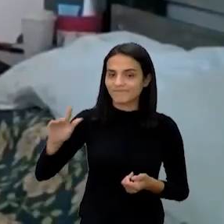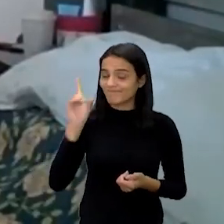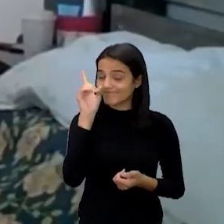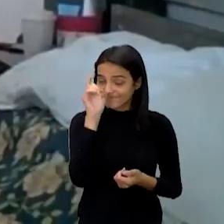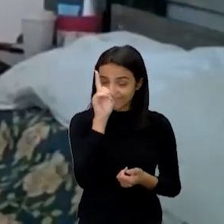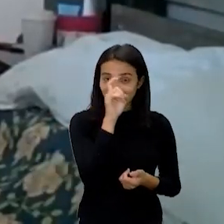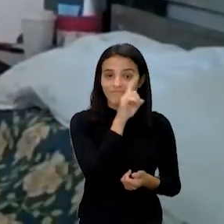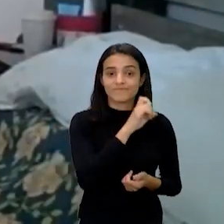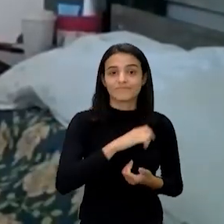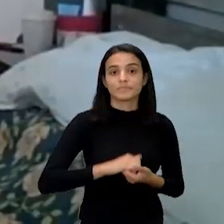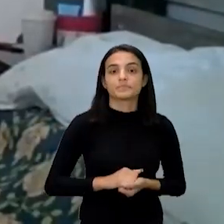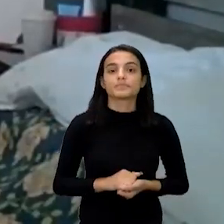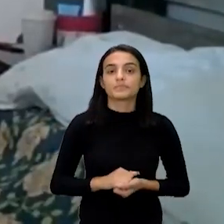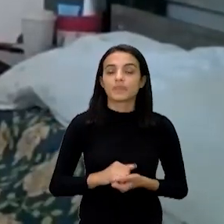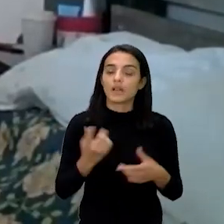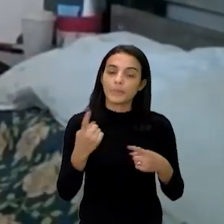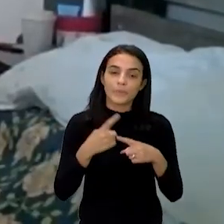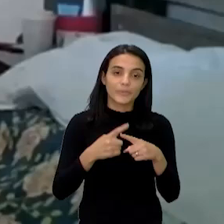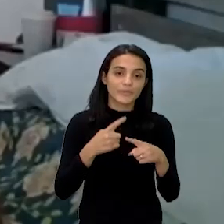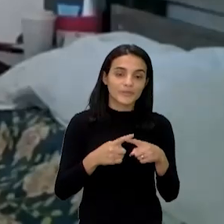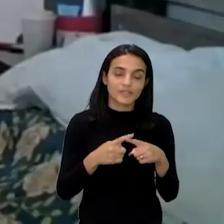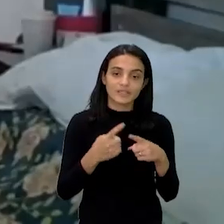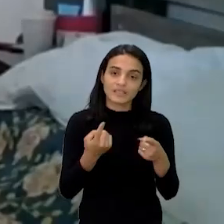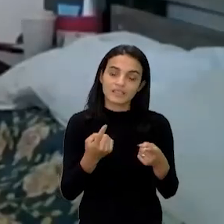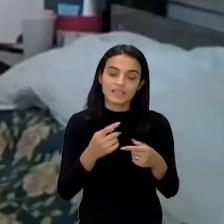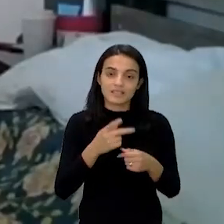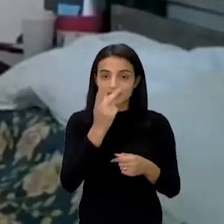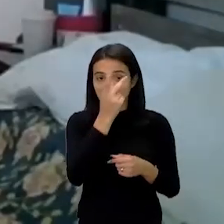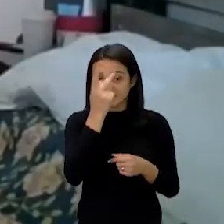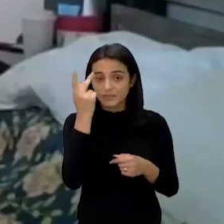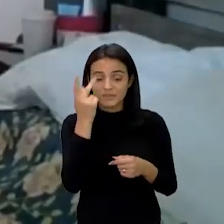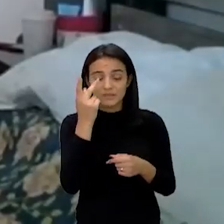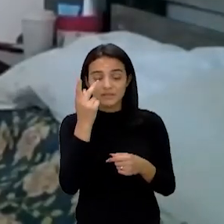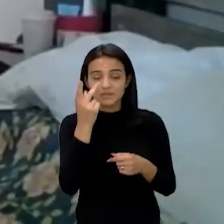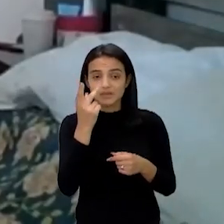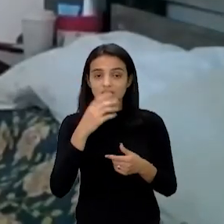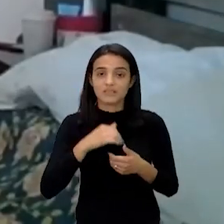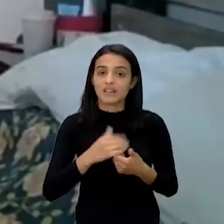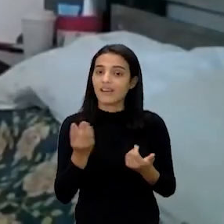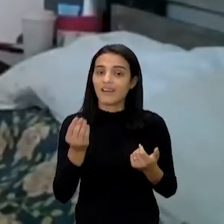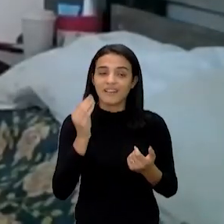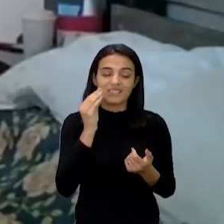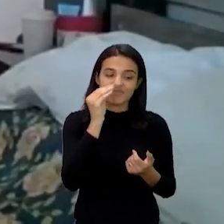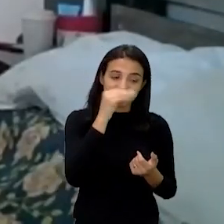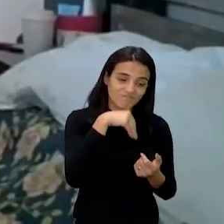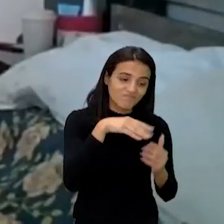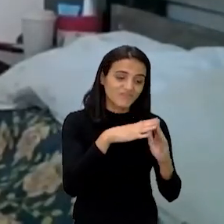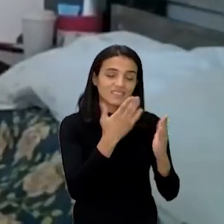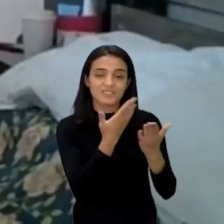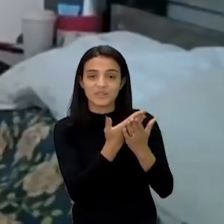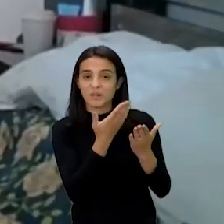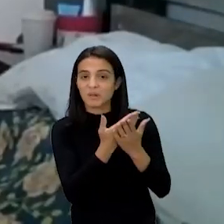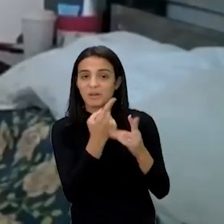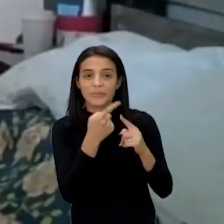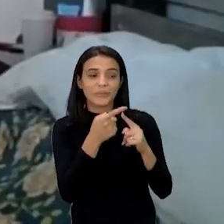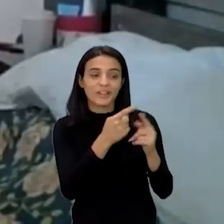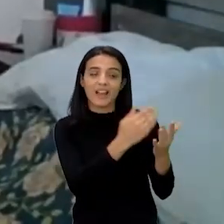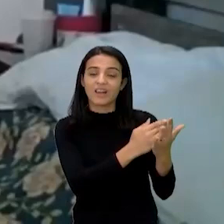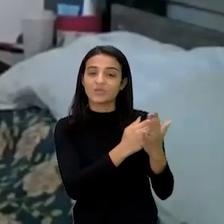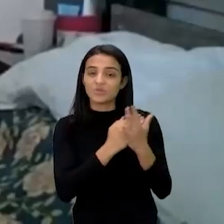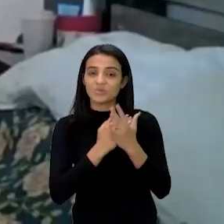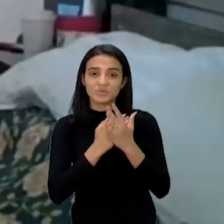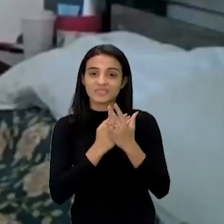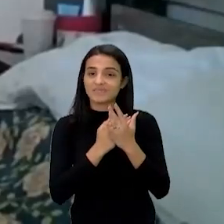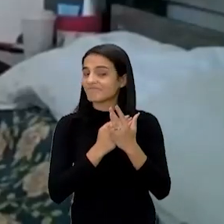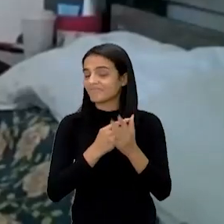difícil nesse sentido, né, da frustração com a escola, de não ter apoio nenhum. Eu não